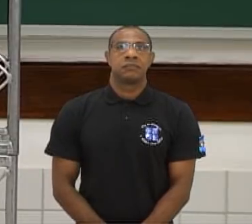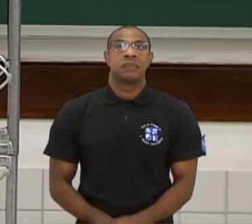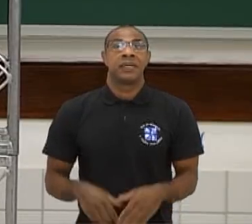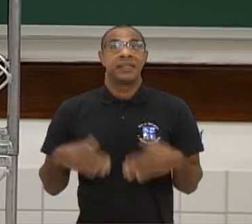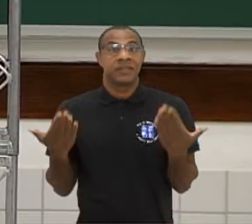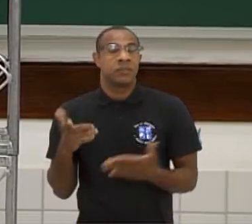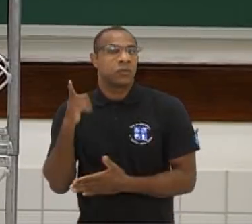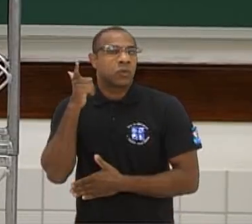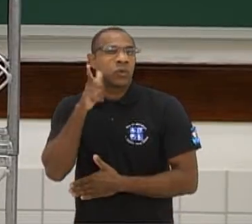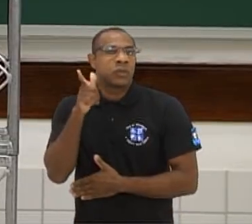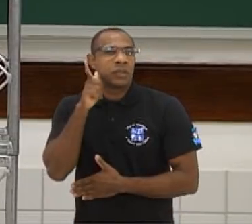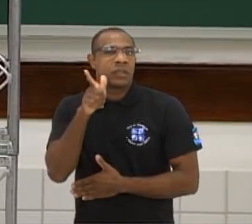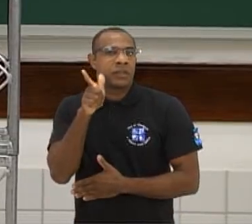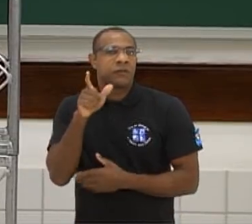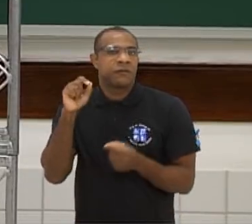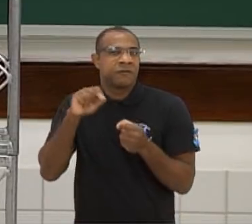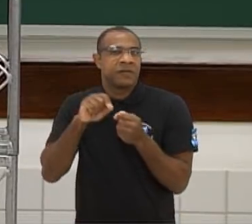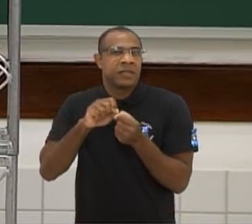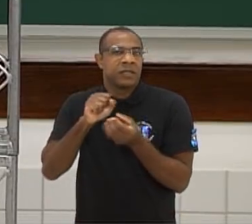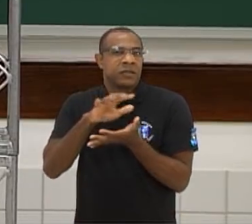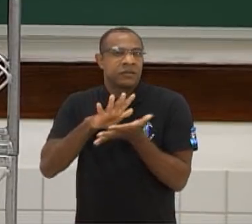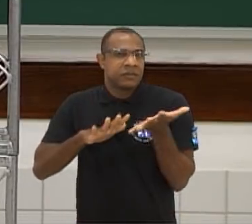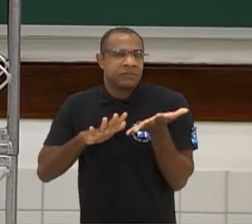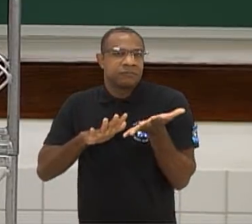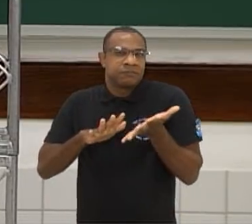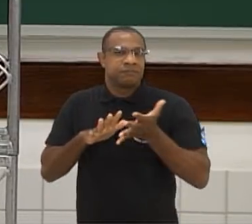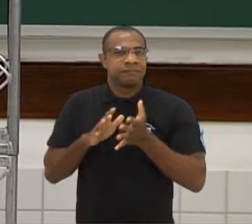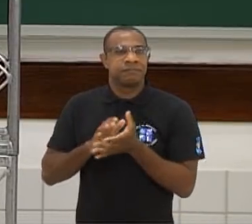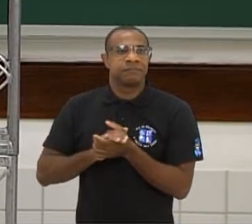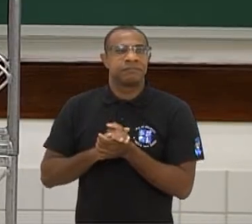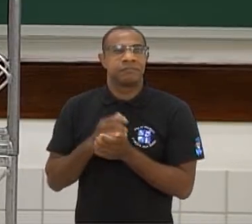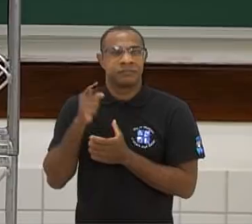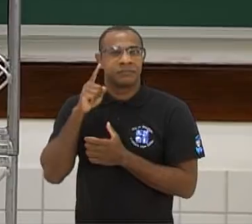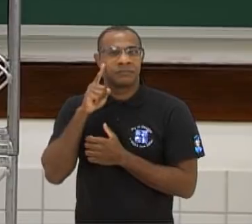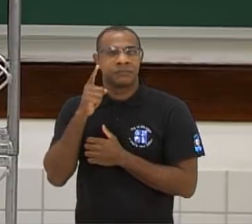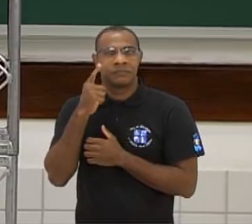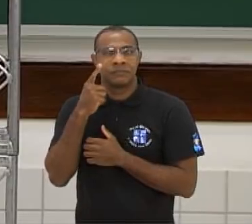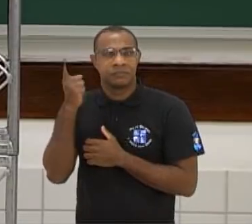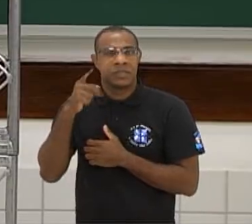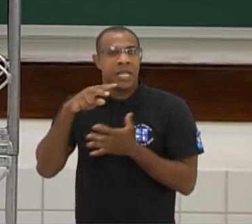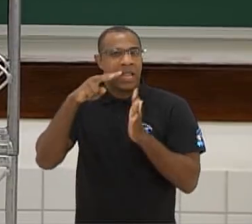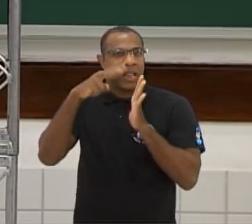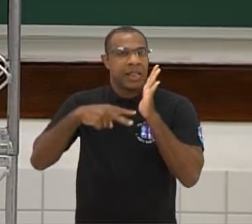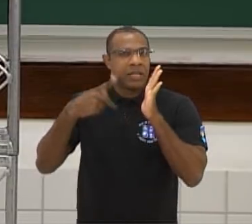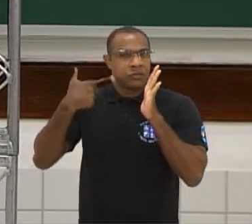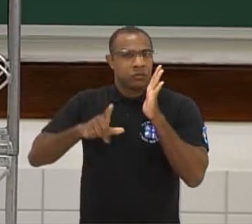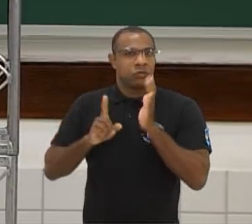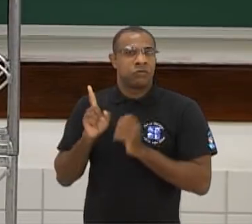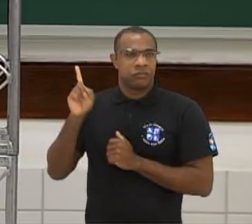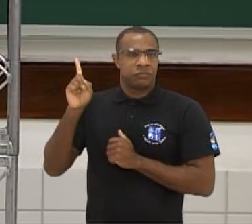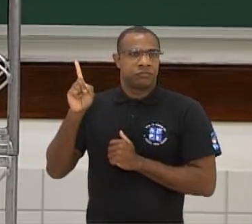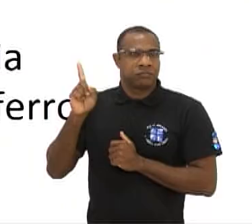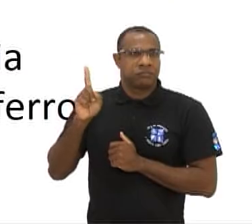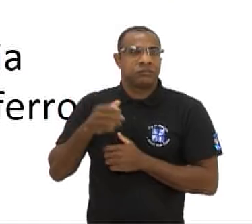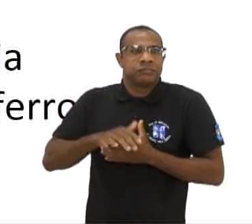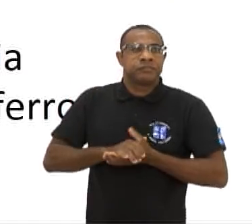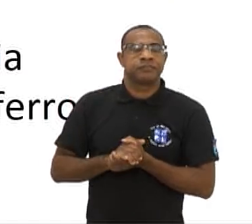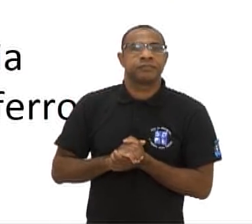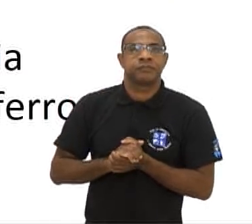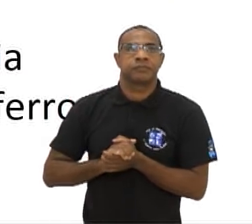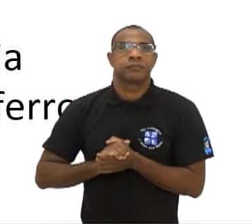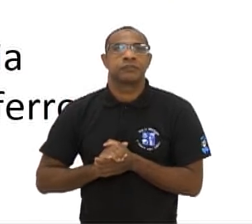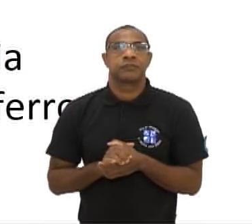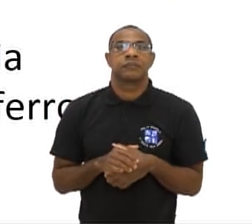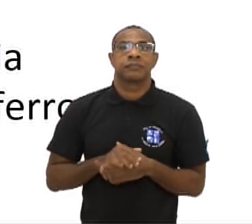Então, galera, conseguiram resolver aqui esse nosso quiz? Vamos aqui ler de novo e ver as afirmativas aqui